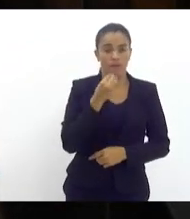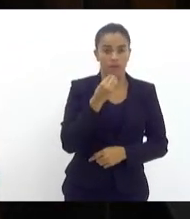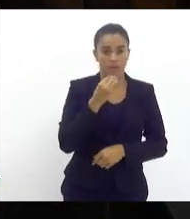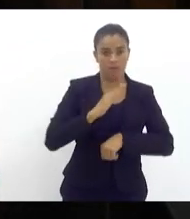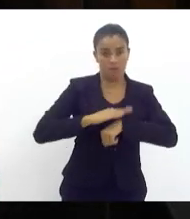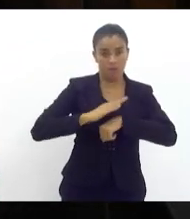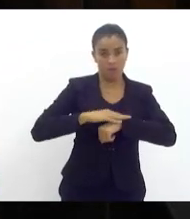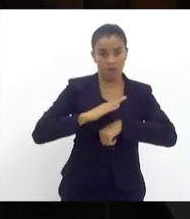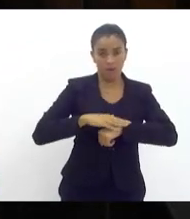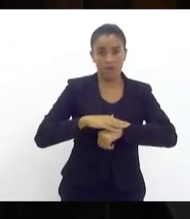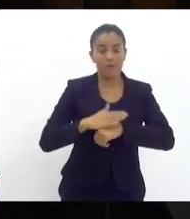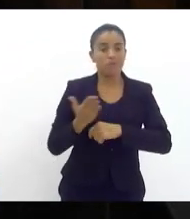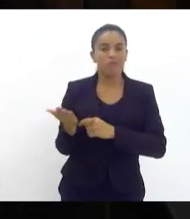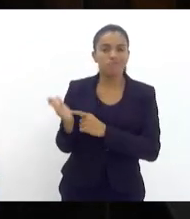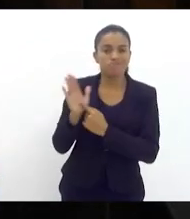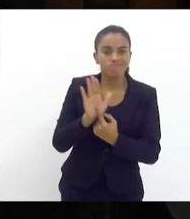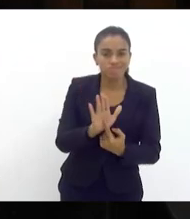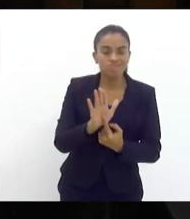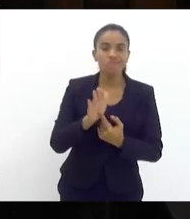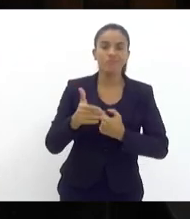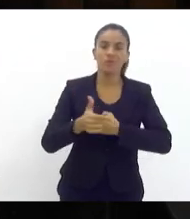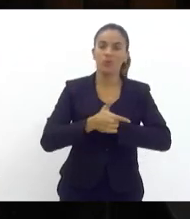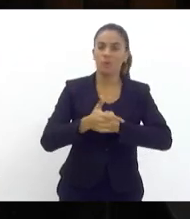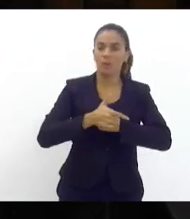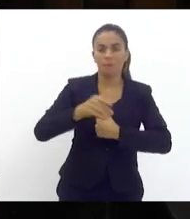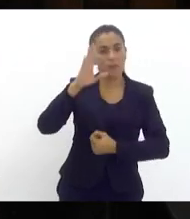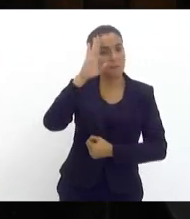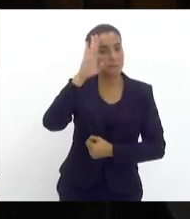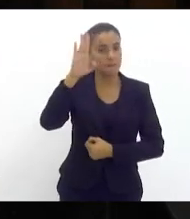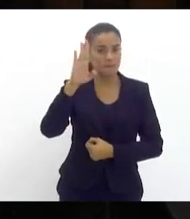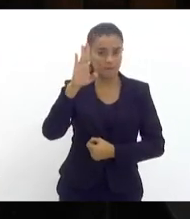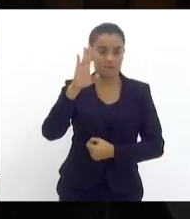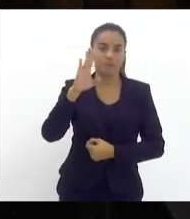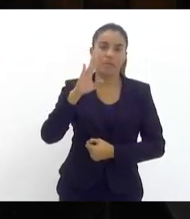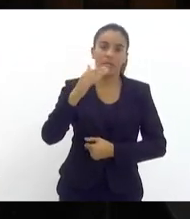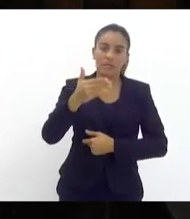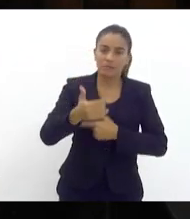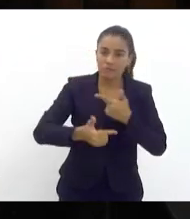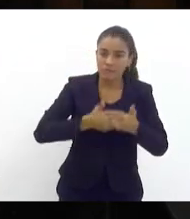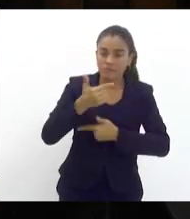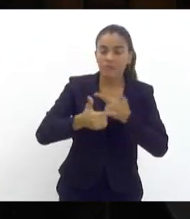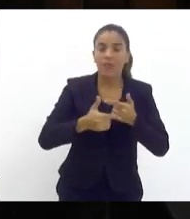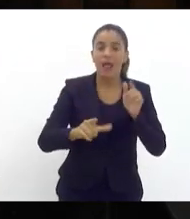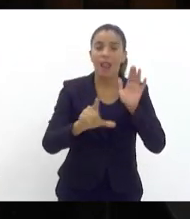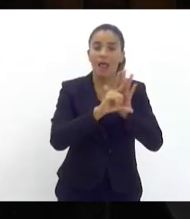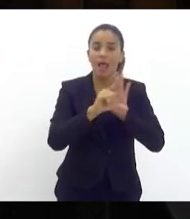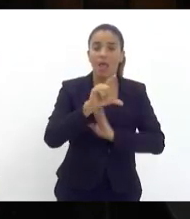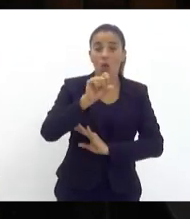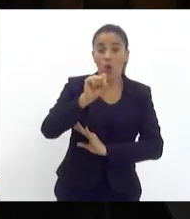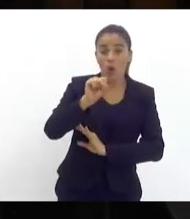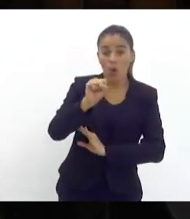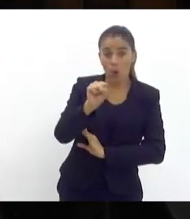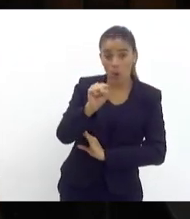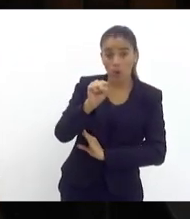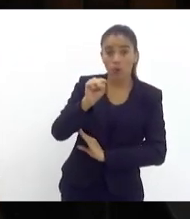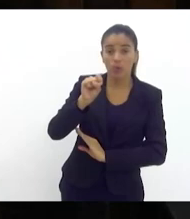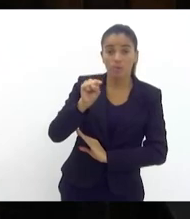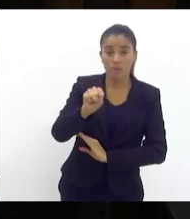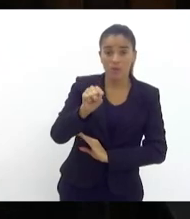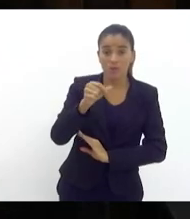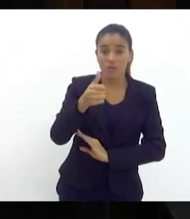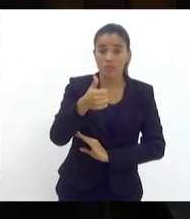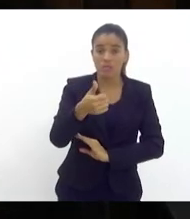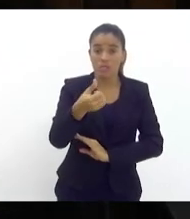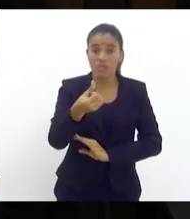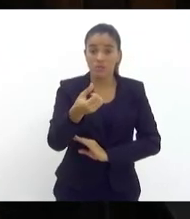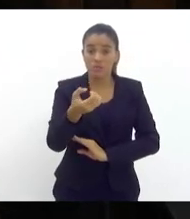para destacar o papel crucial desempeado pela lei 8160 8160 de 14 de